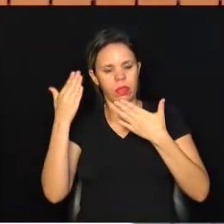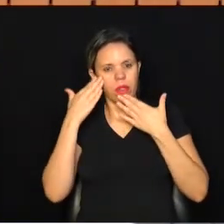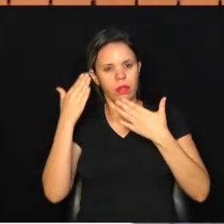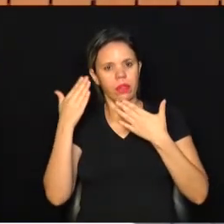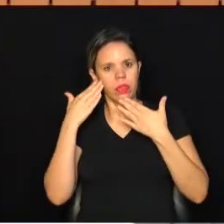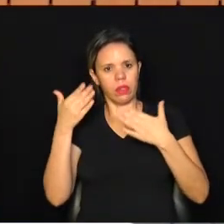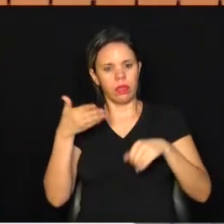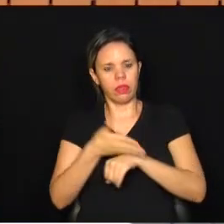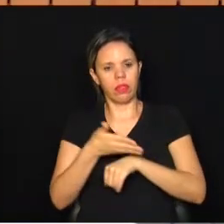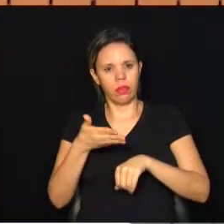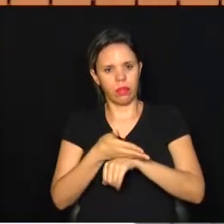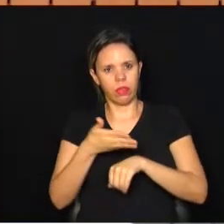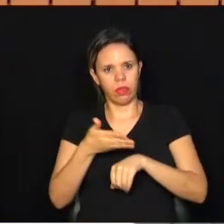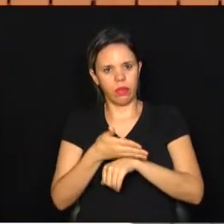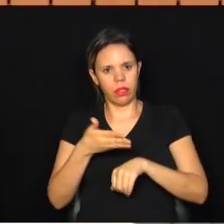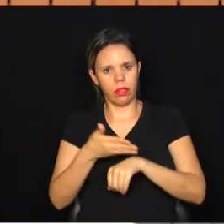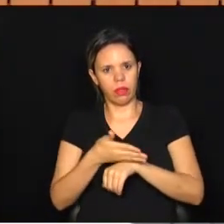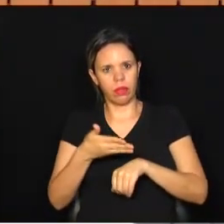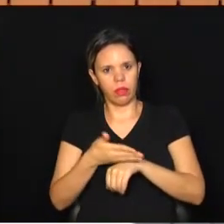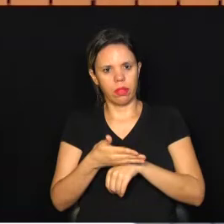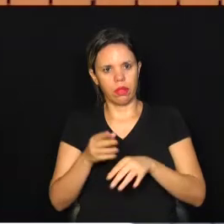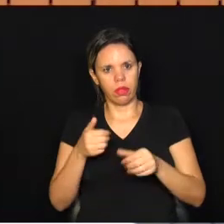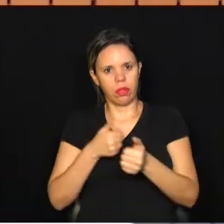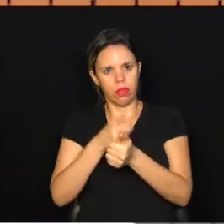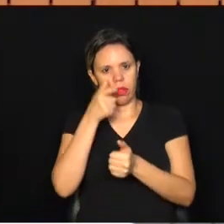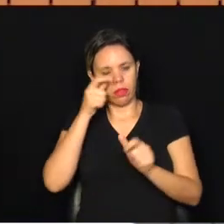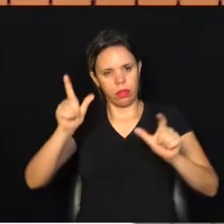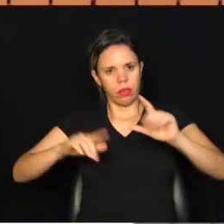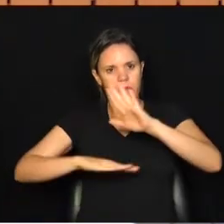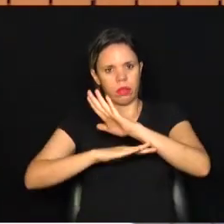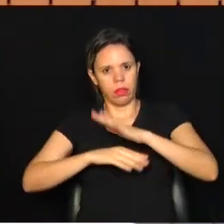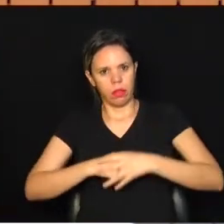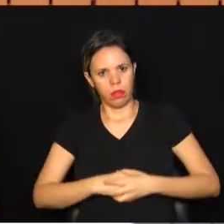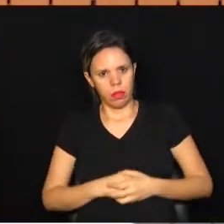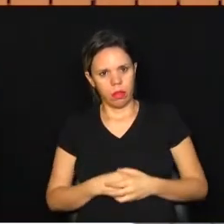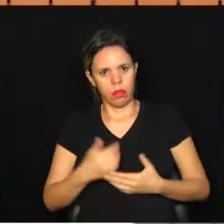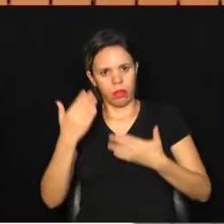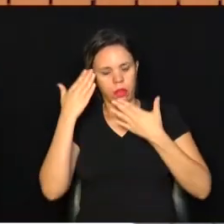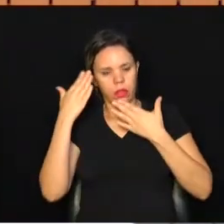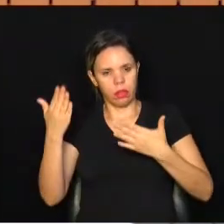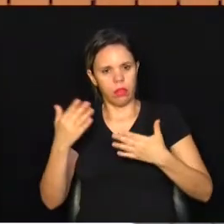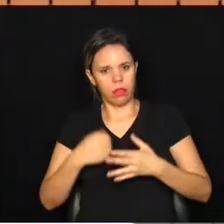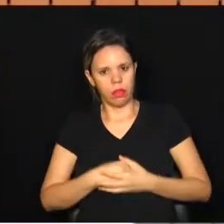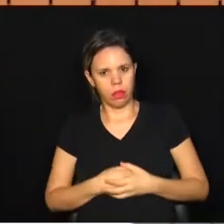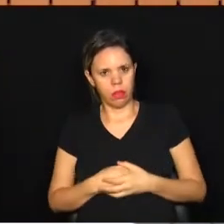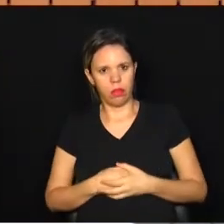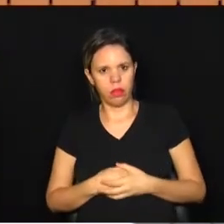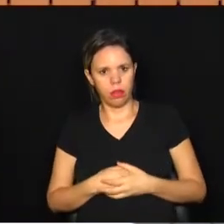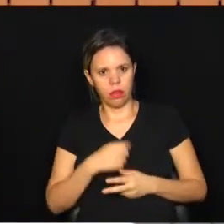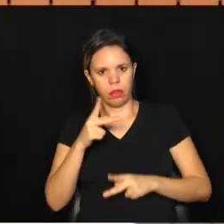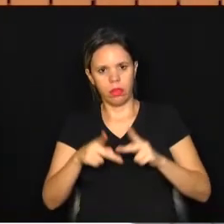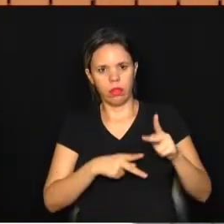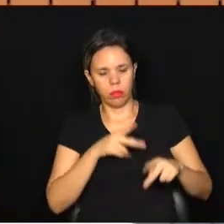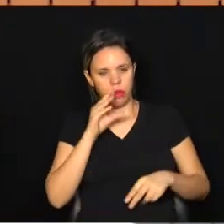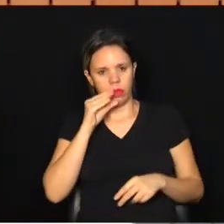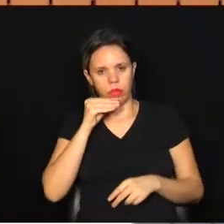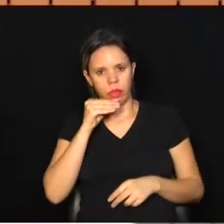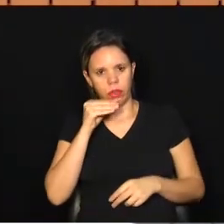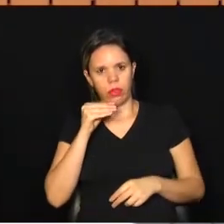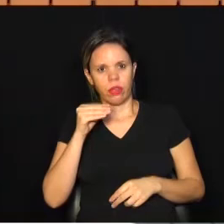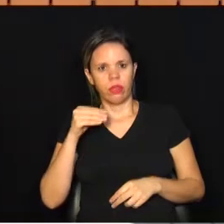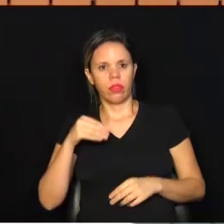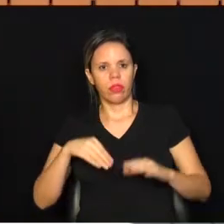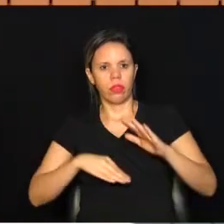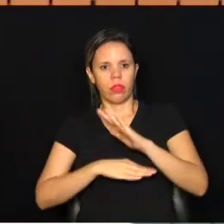que participaram, a todos que nos acompanharam pela TV Câmara, quero agradecer aqui o cerimonial da Câmara dos Vereadores,